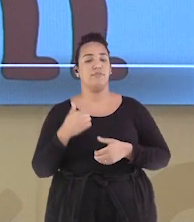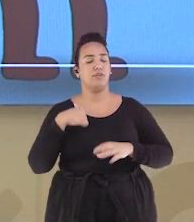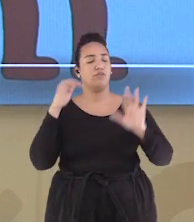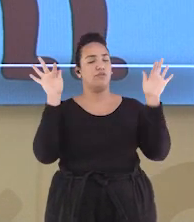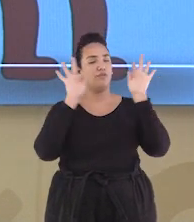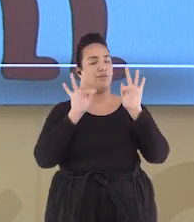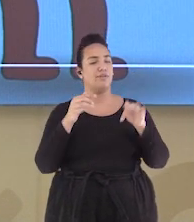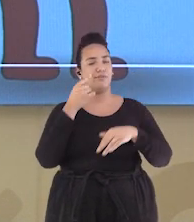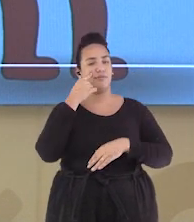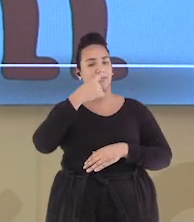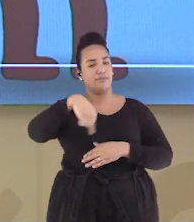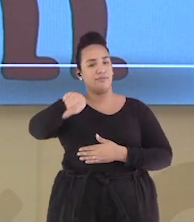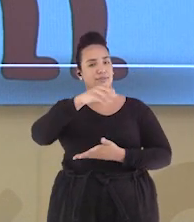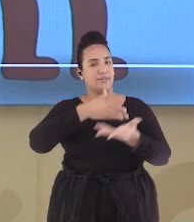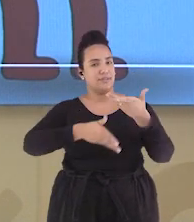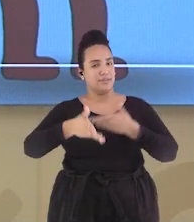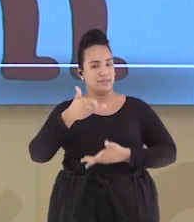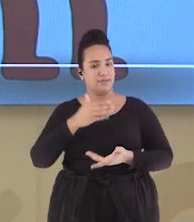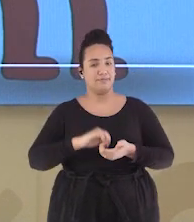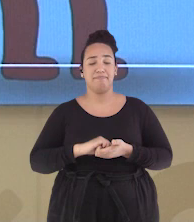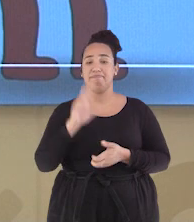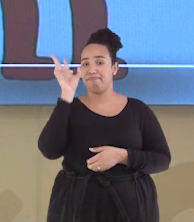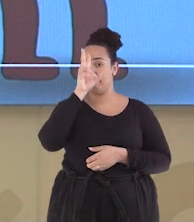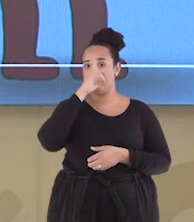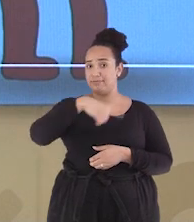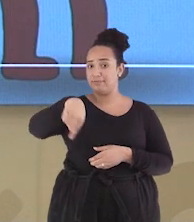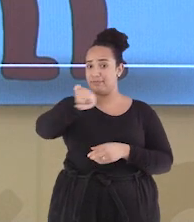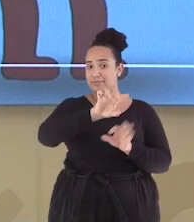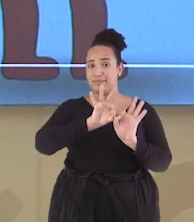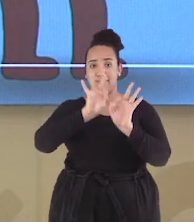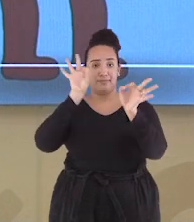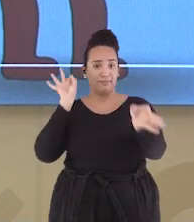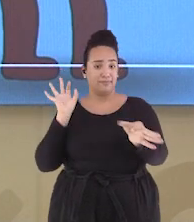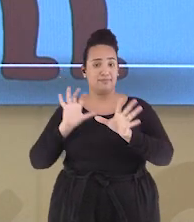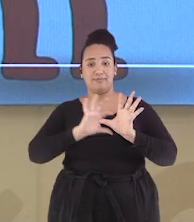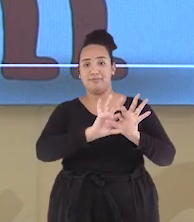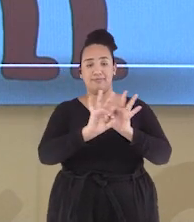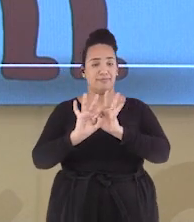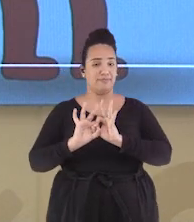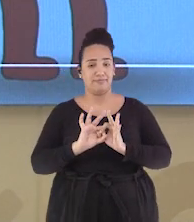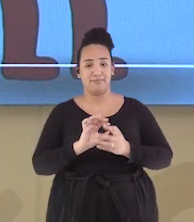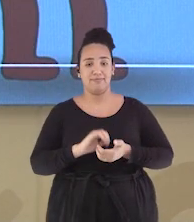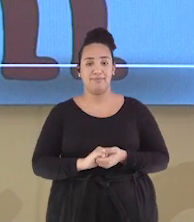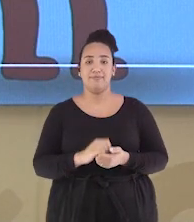muito feliz em receber suas atividades. E lembre-se que mesmo distantes,